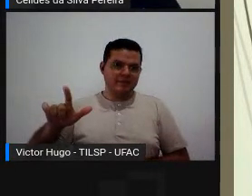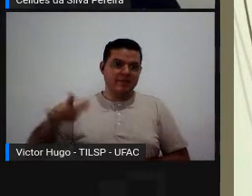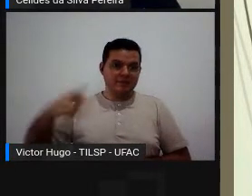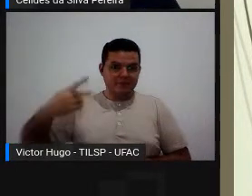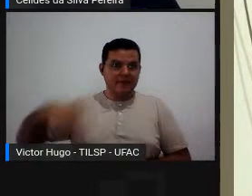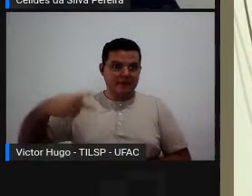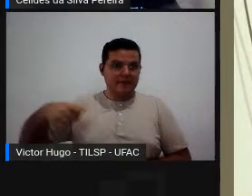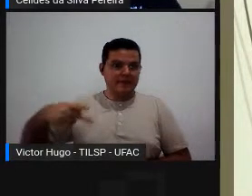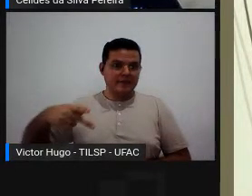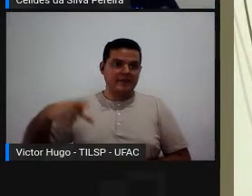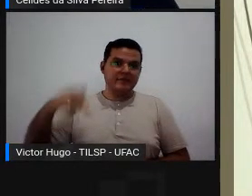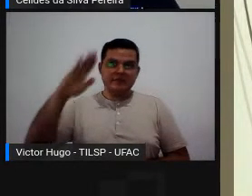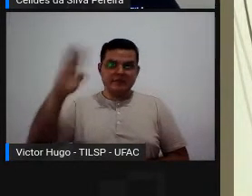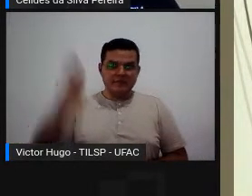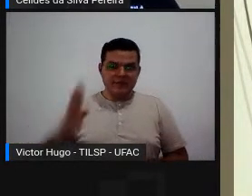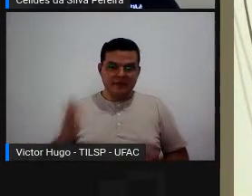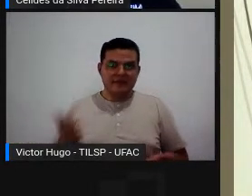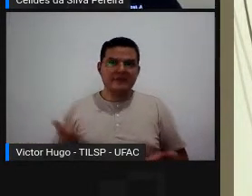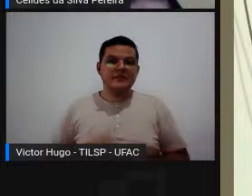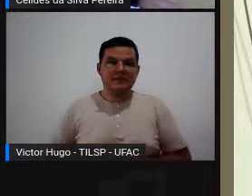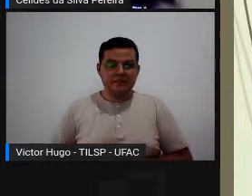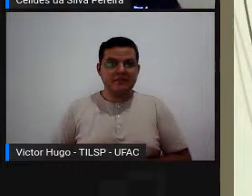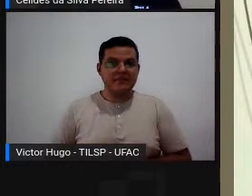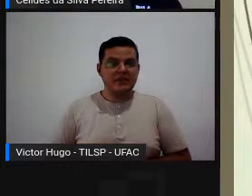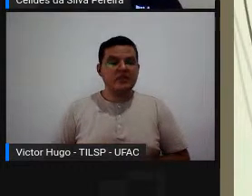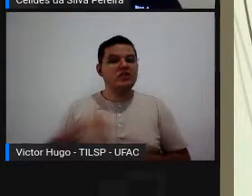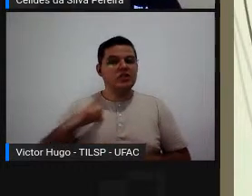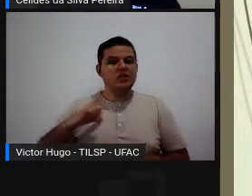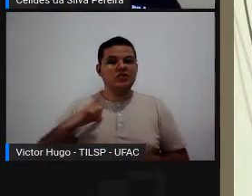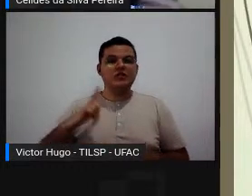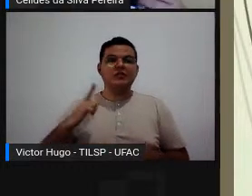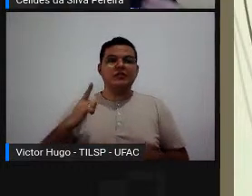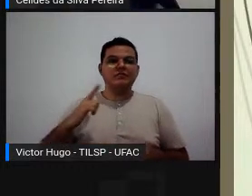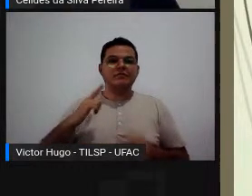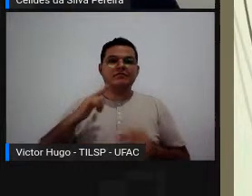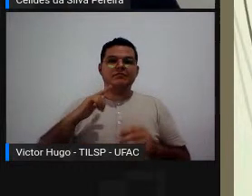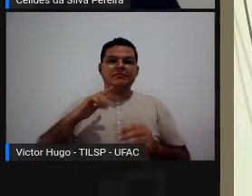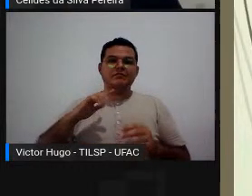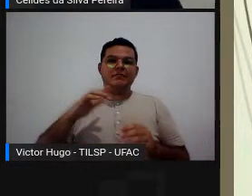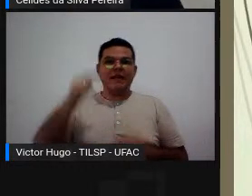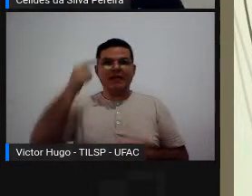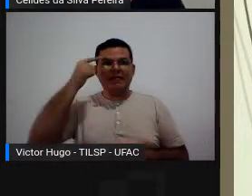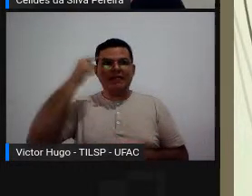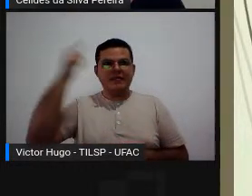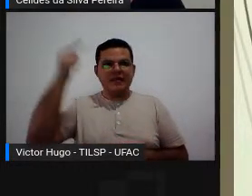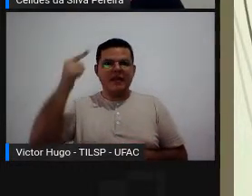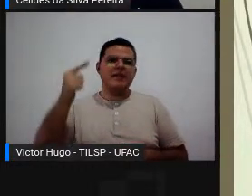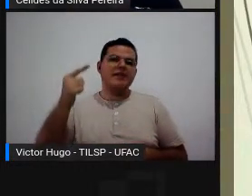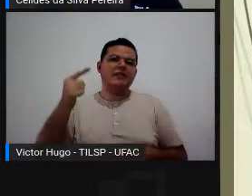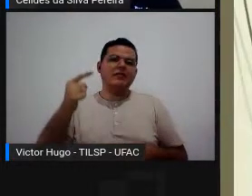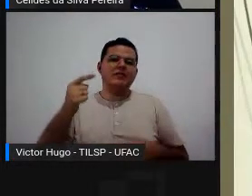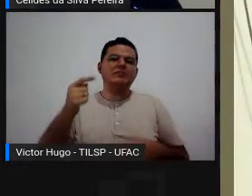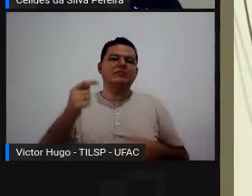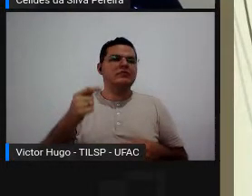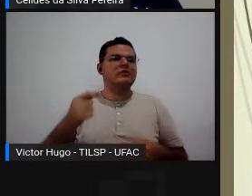presente, o ideal nacionalista, a ideia de dominação do próprio idioma